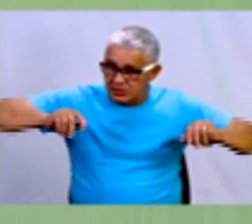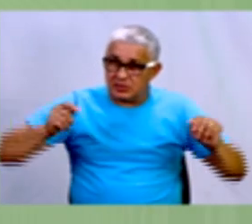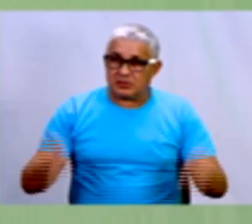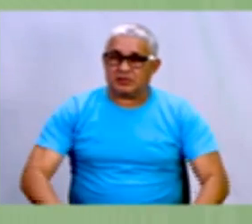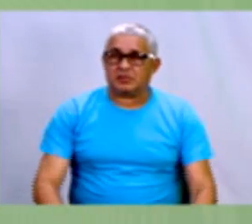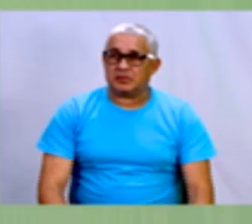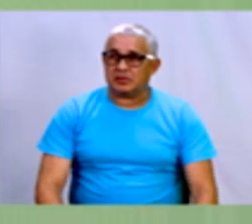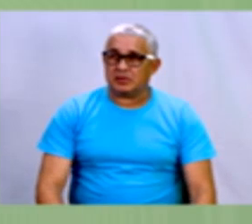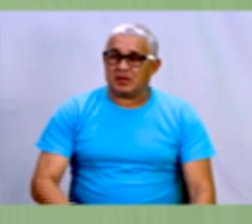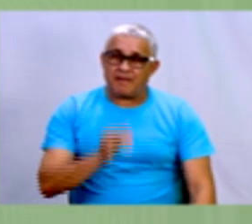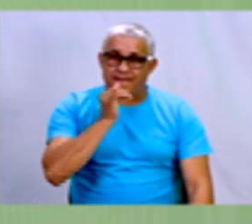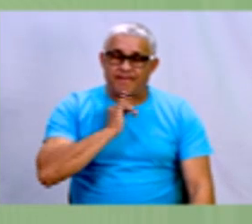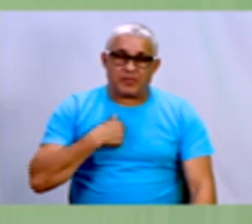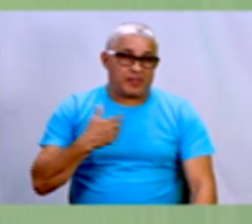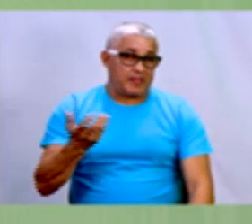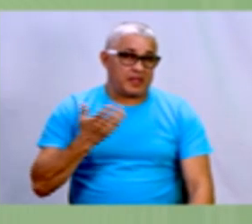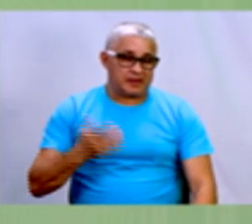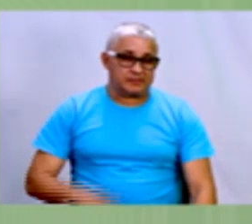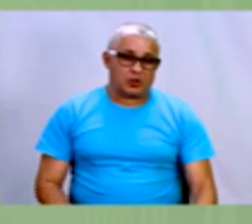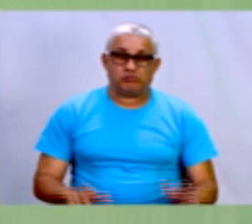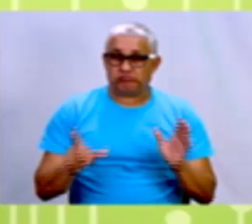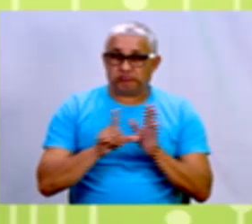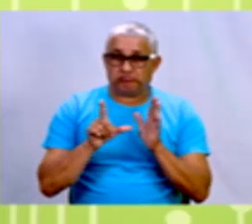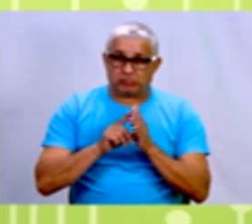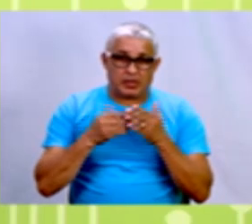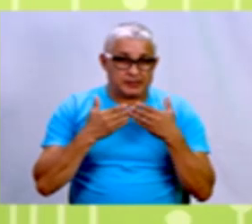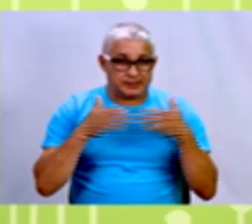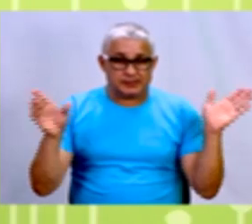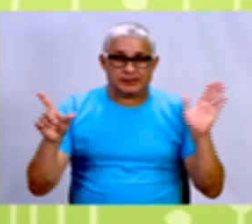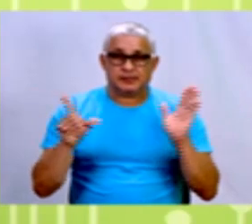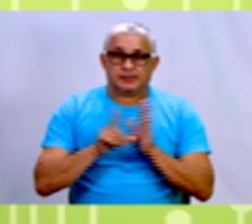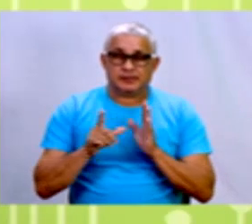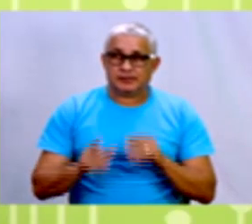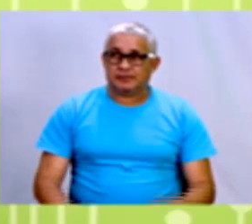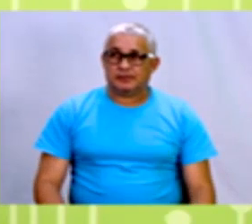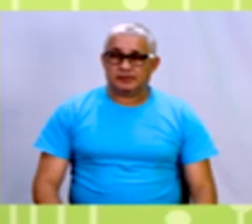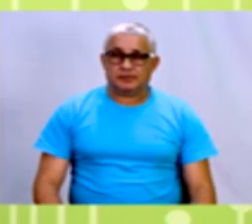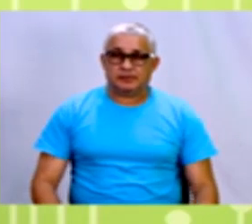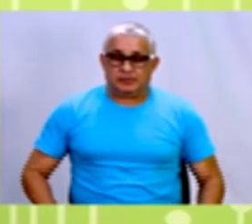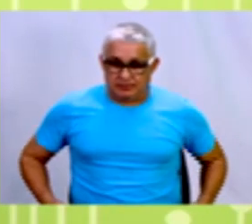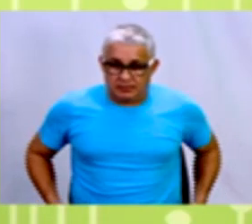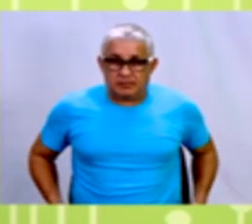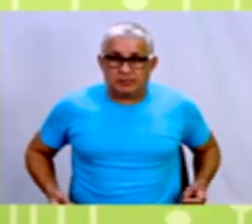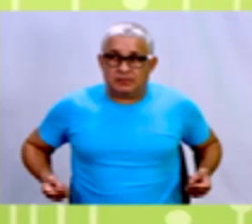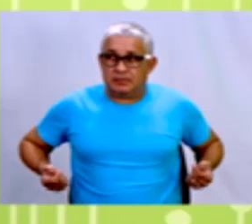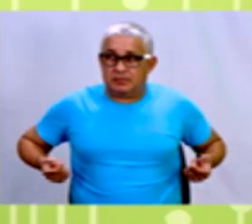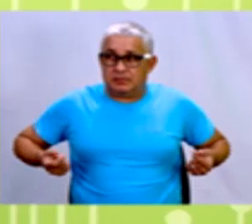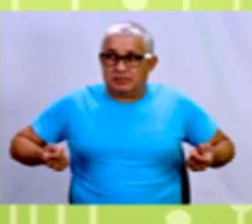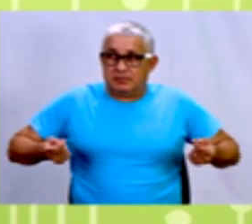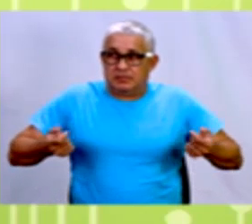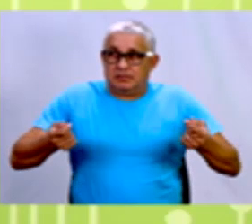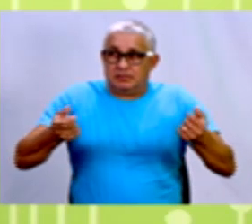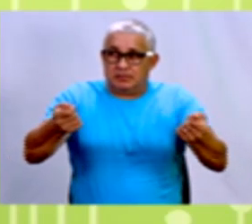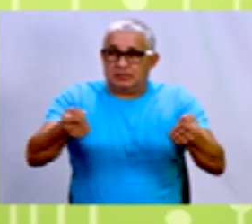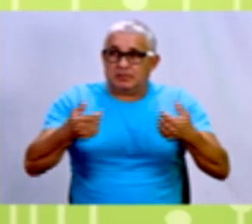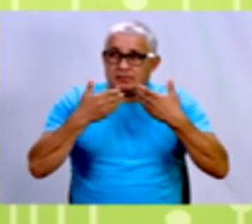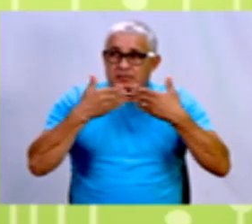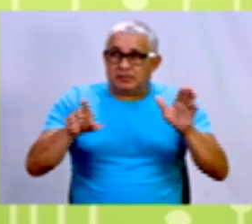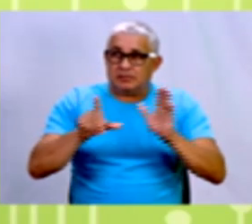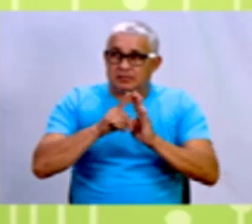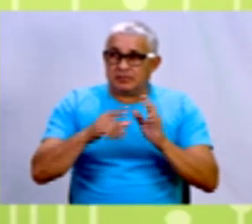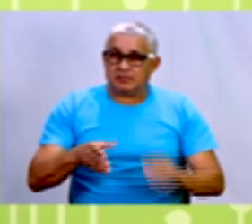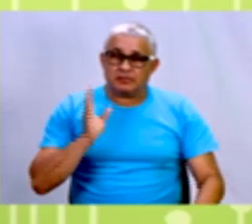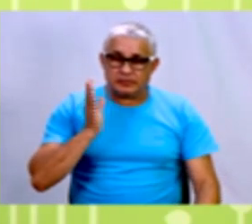opções. Vamos supor que você está querendo abrir uma loja. Você vai ter que tirar dinheiro do teu bolso para você abrir essa loja, né? Por isso que a gente